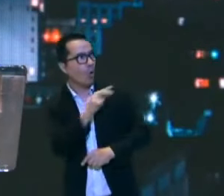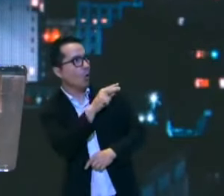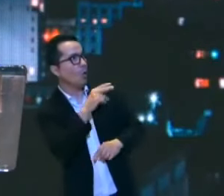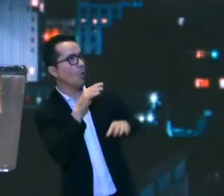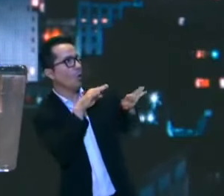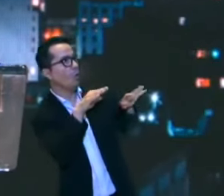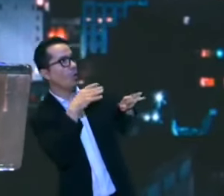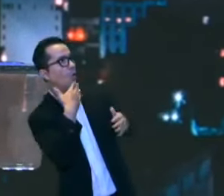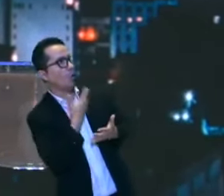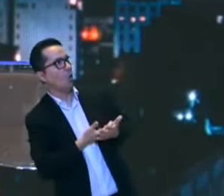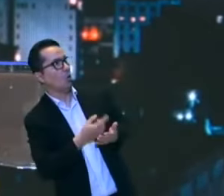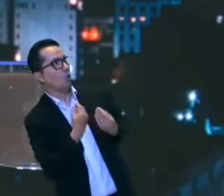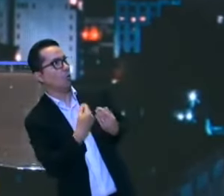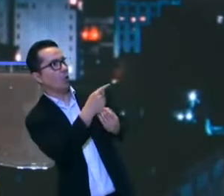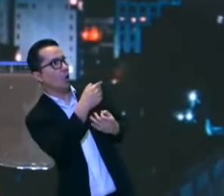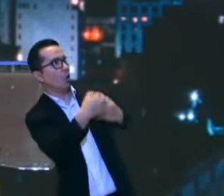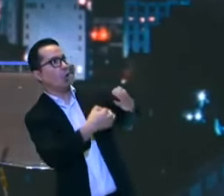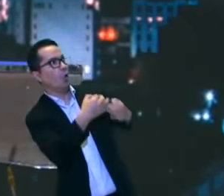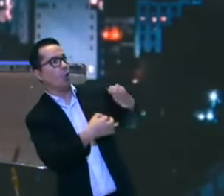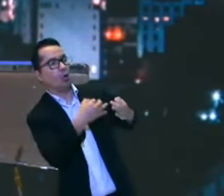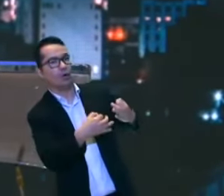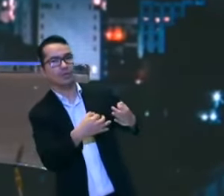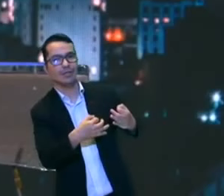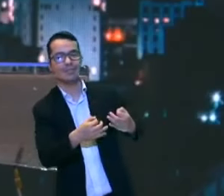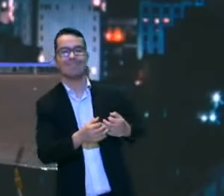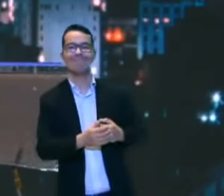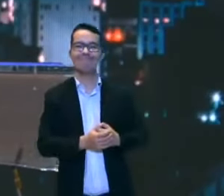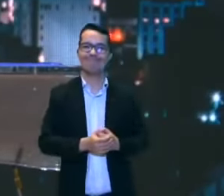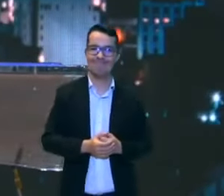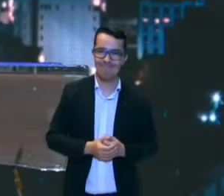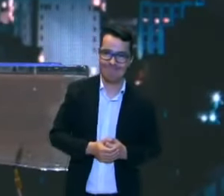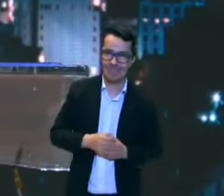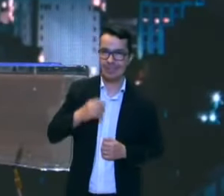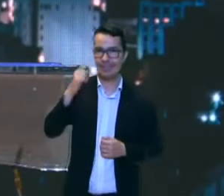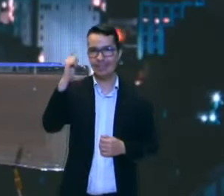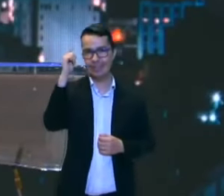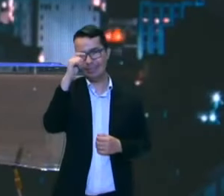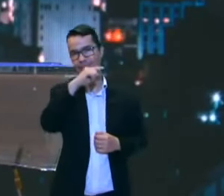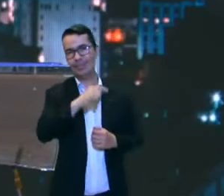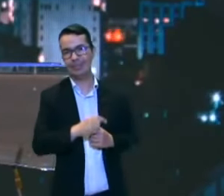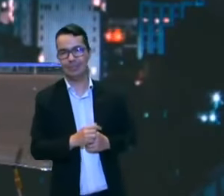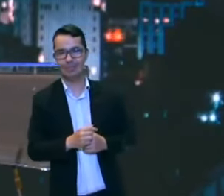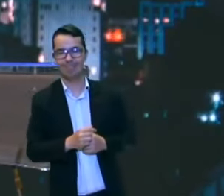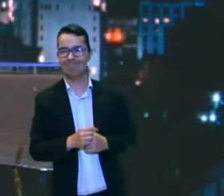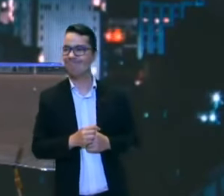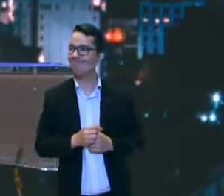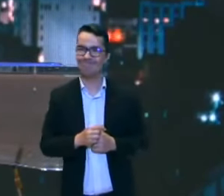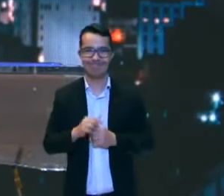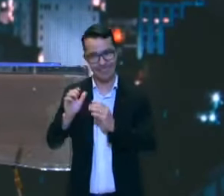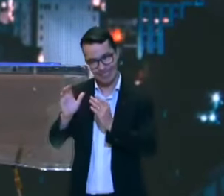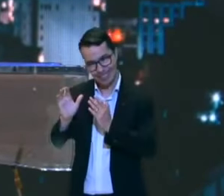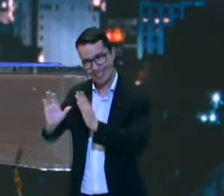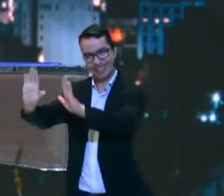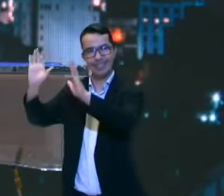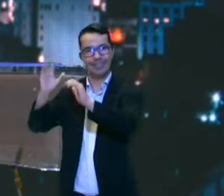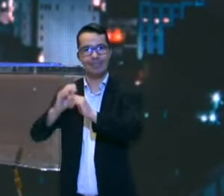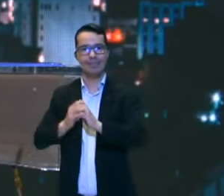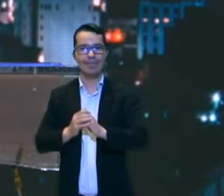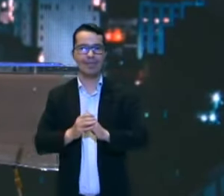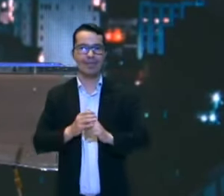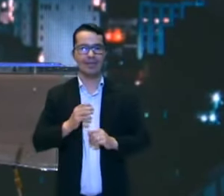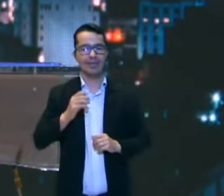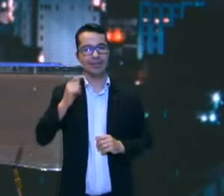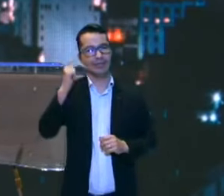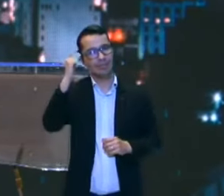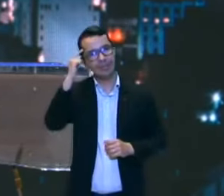Eu acho tão interessante, eu vejo umas discussões na igreja na perspectiva errada. É certo beber, não é? É certo